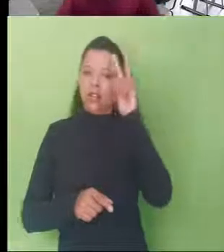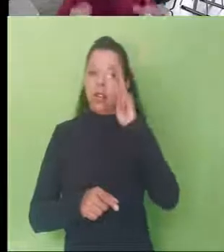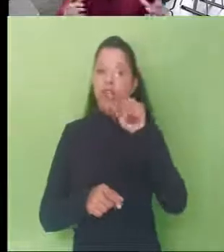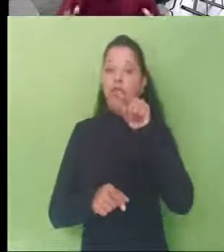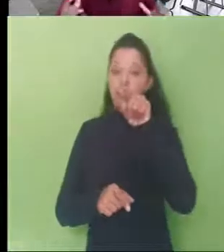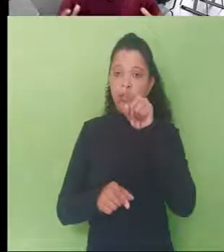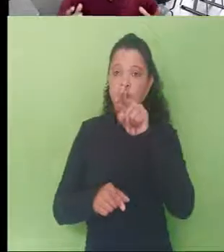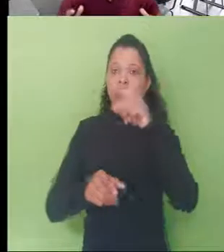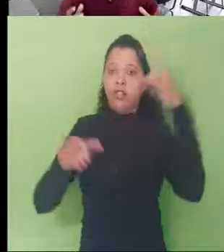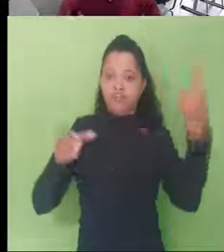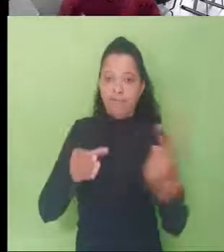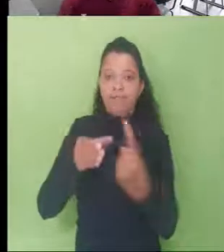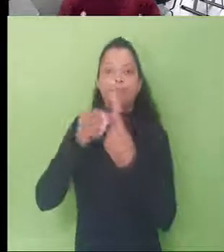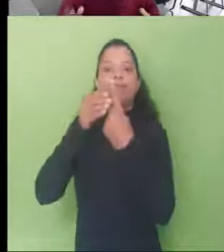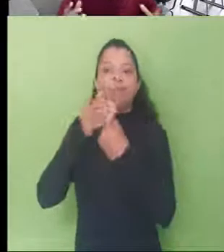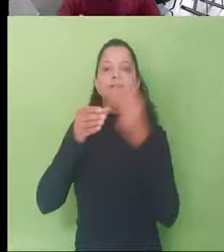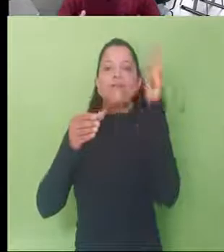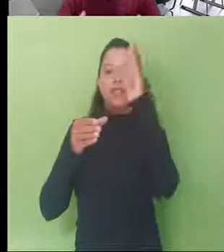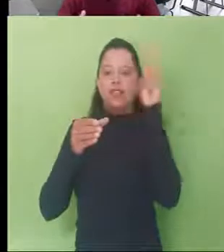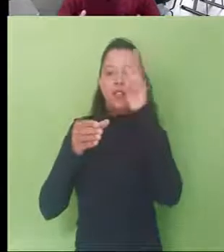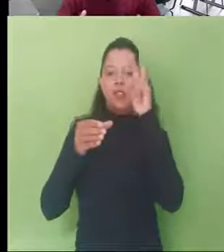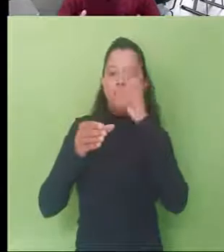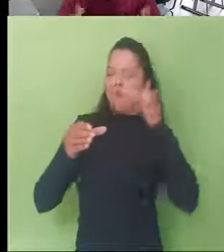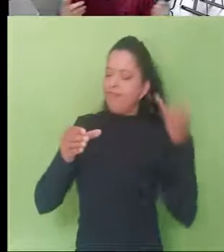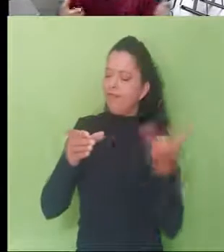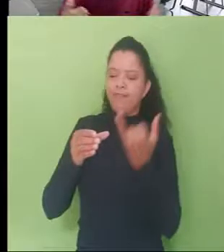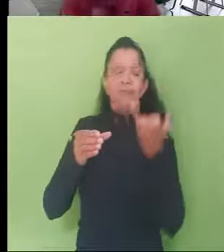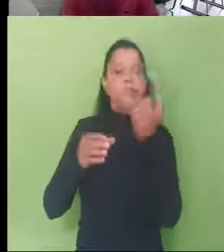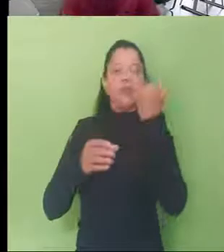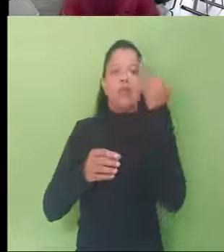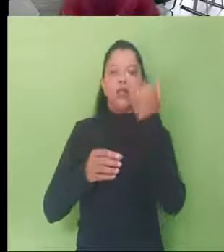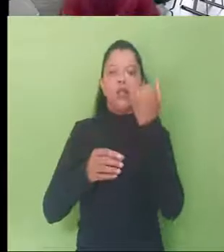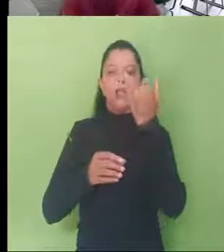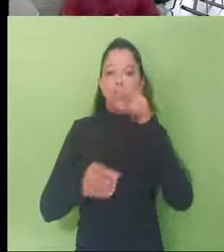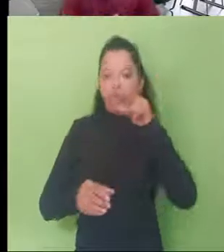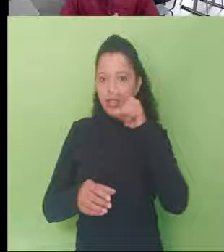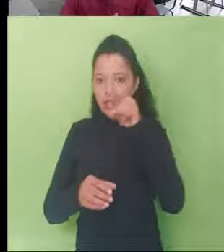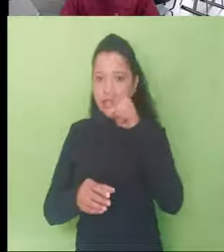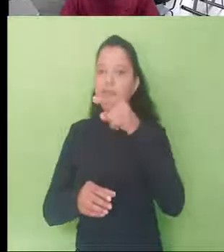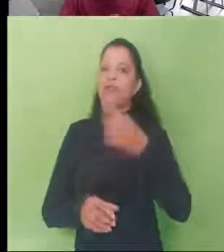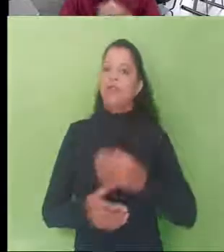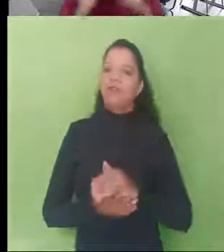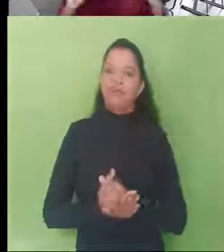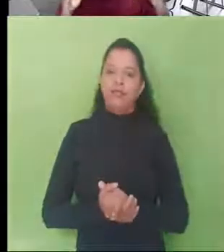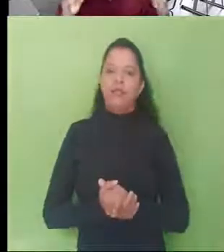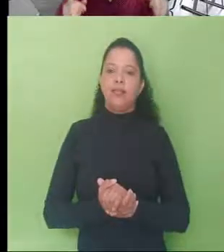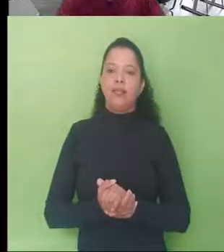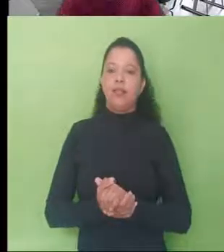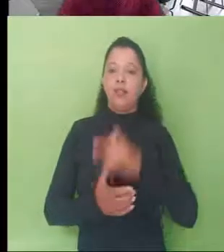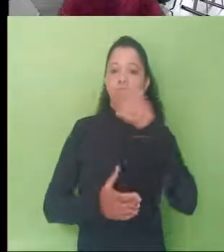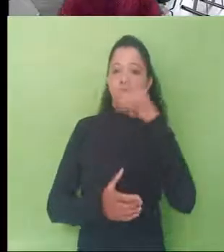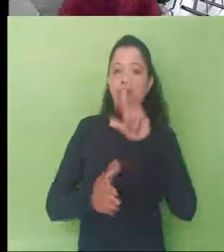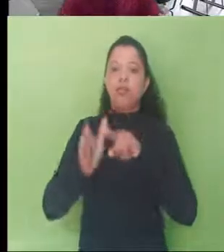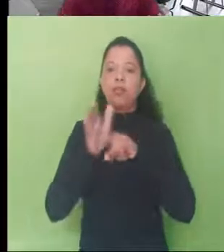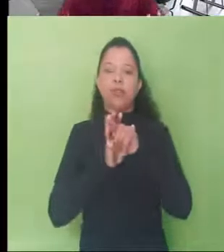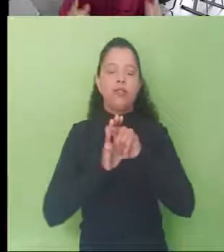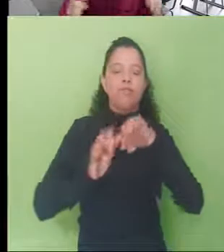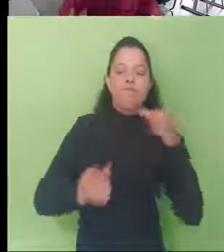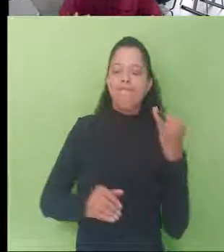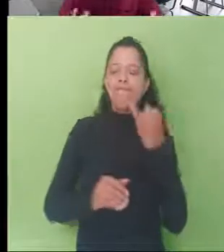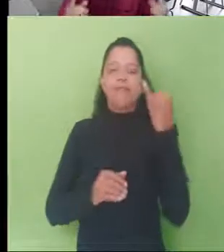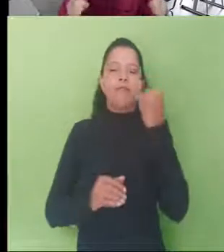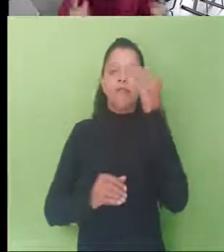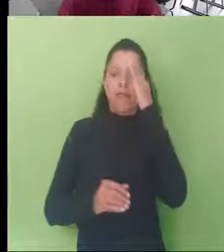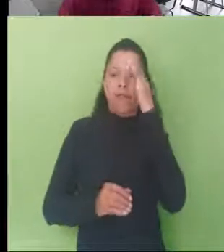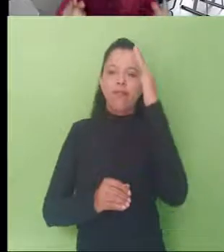história. A história é importante para você, ok? Outra pergunta importantíssima.